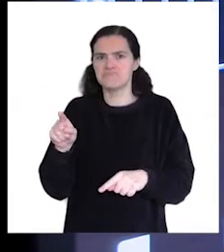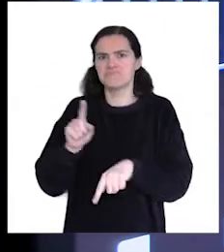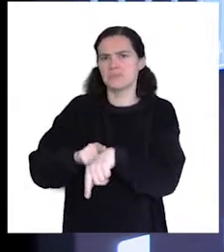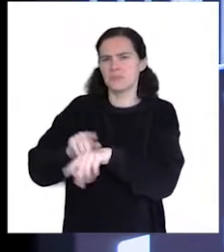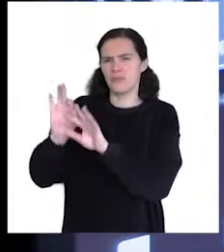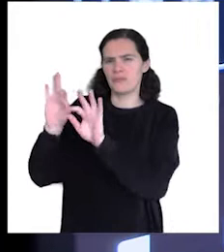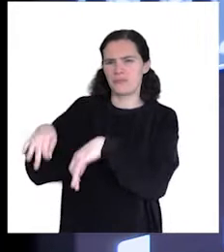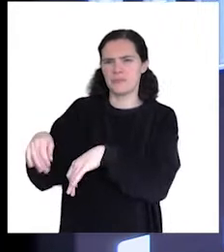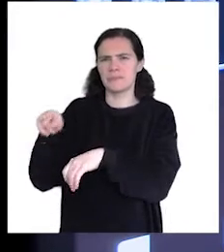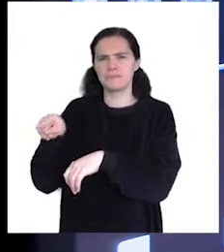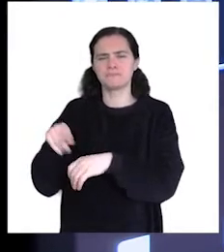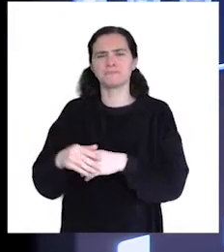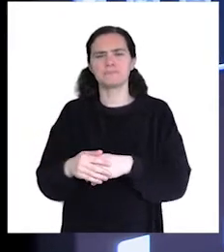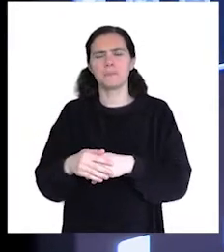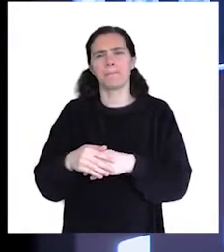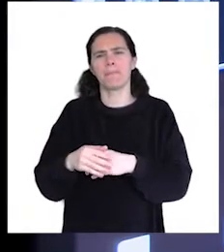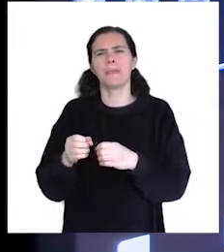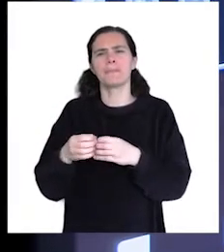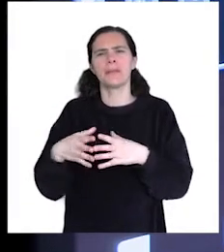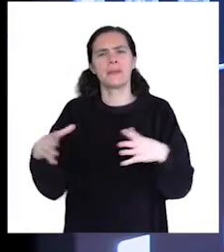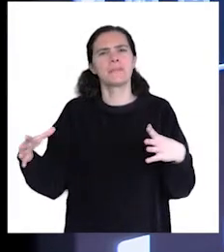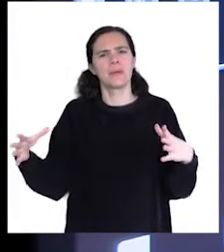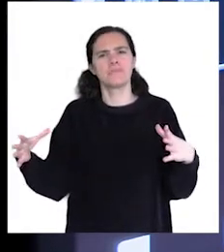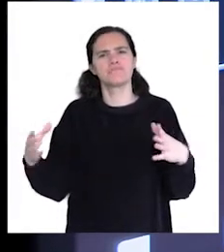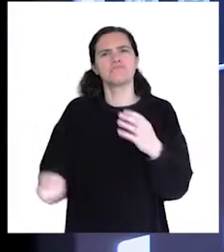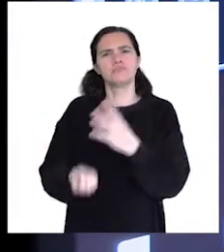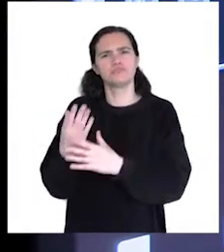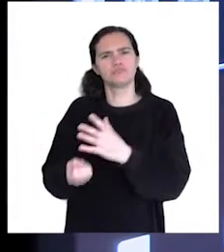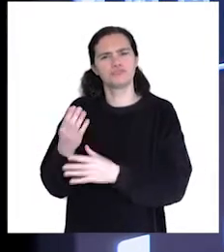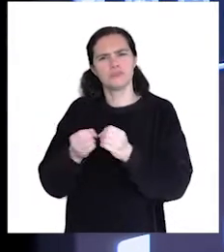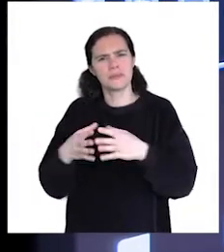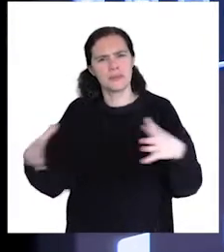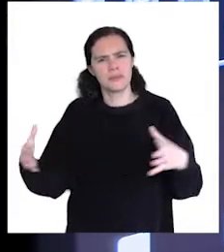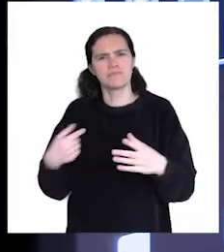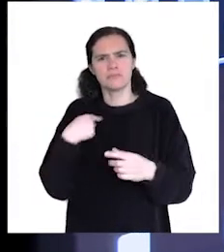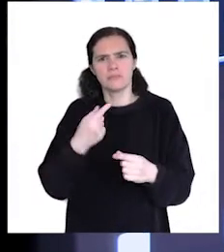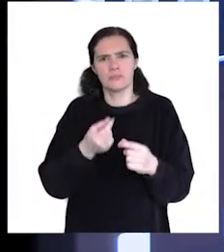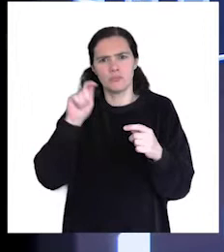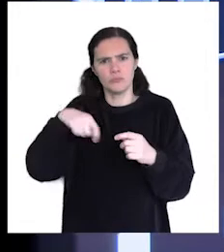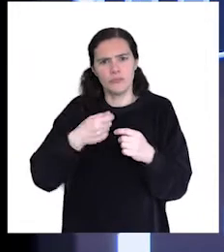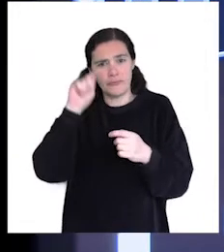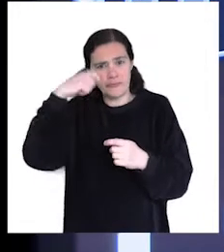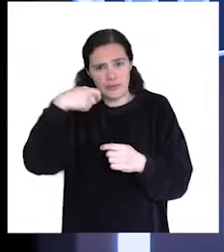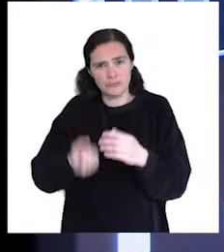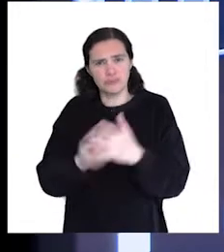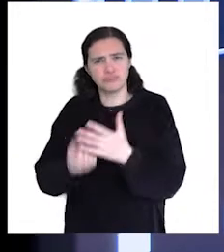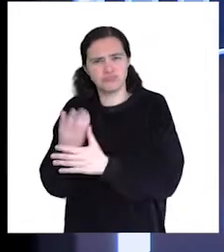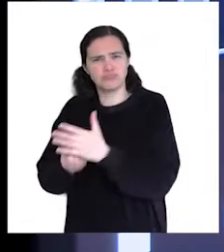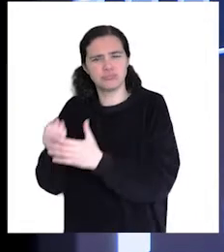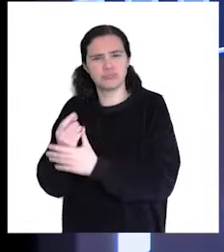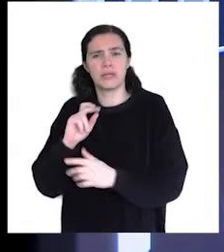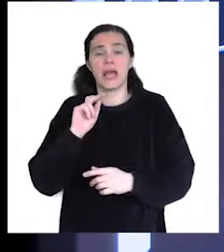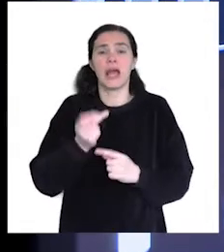no período final há uma grande produção, portanto, há uma intensificação da produção de filmes. Em alguns